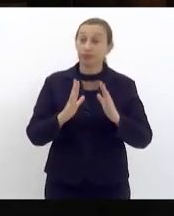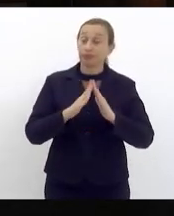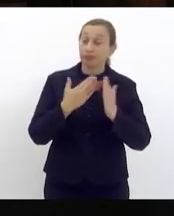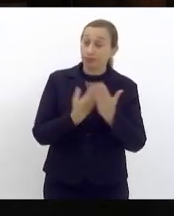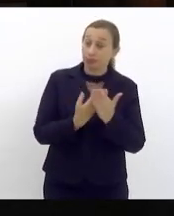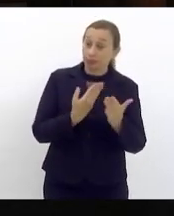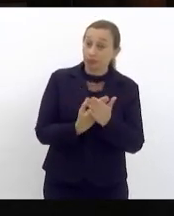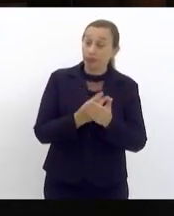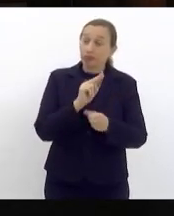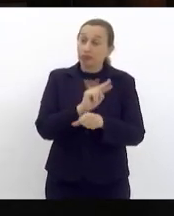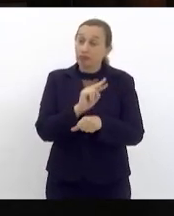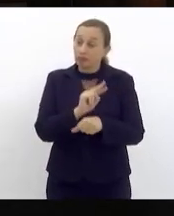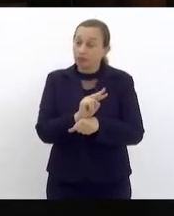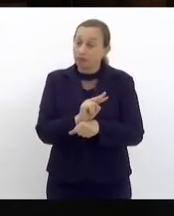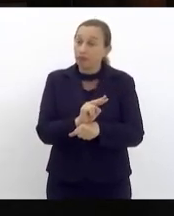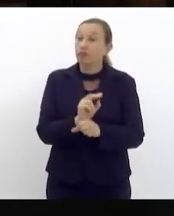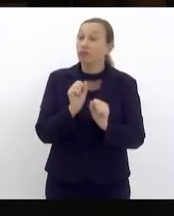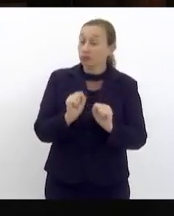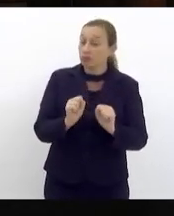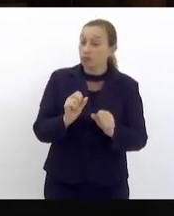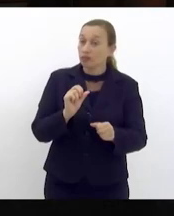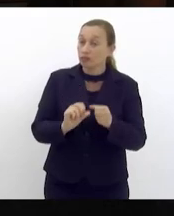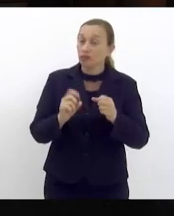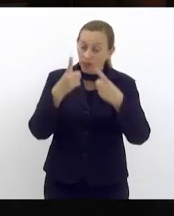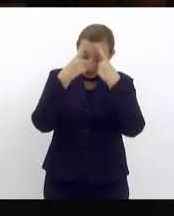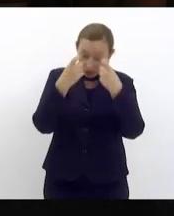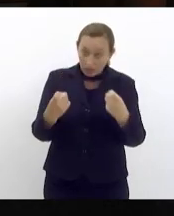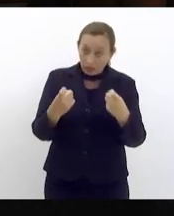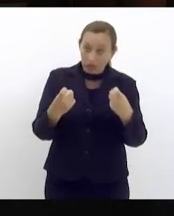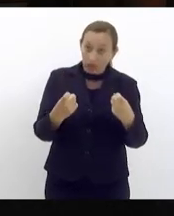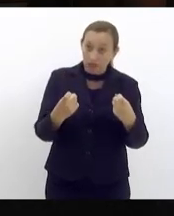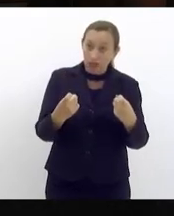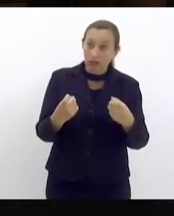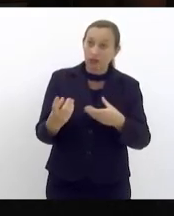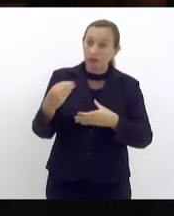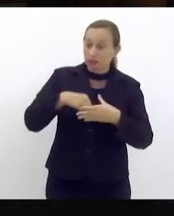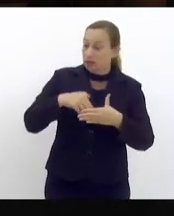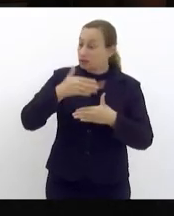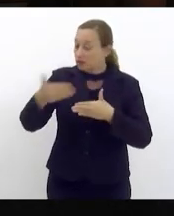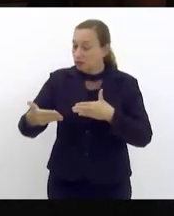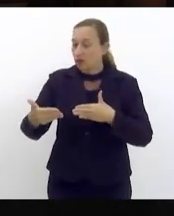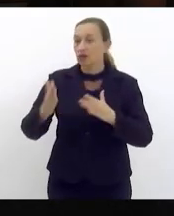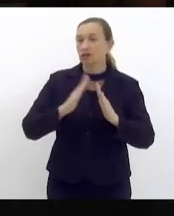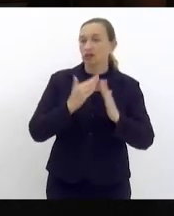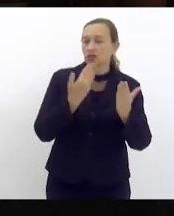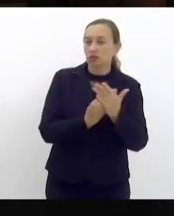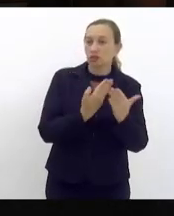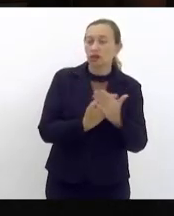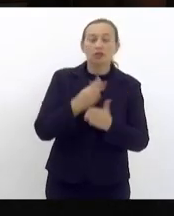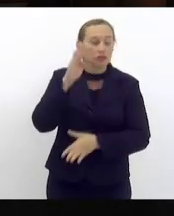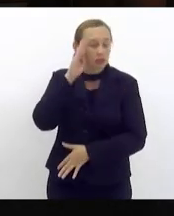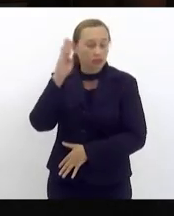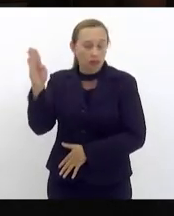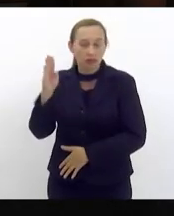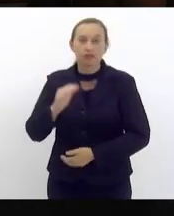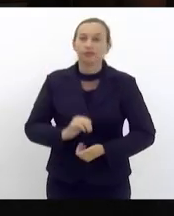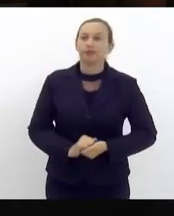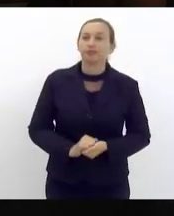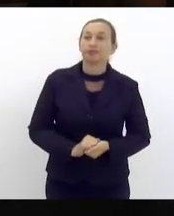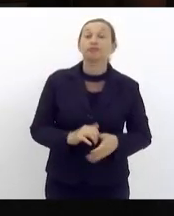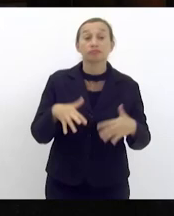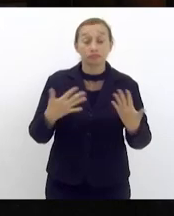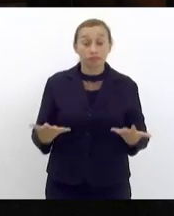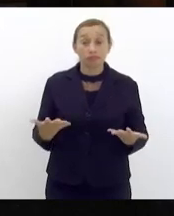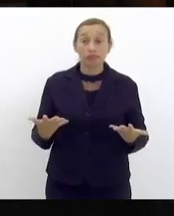o monitoramento que ela pode fazer das violências intra e Extra escola são fundamentais então